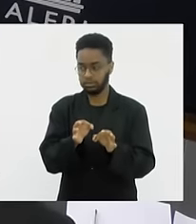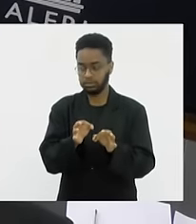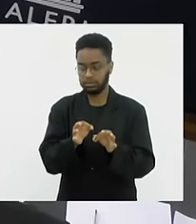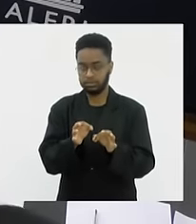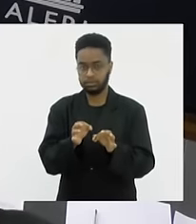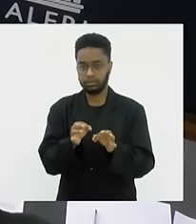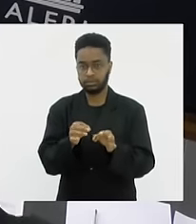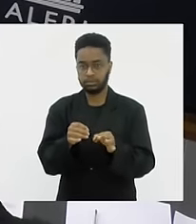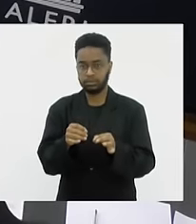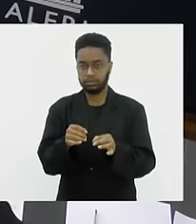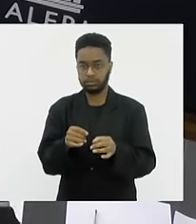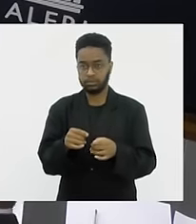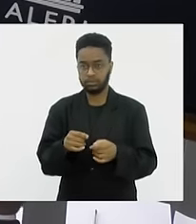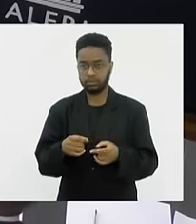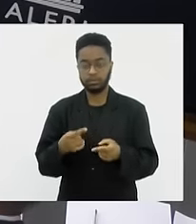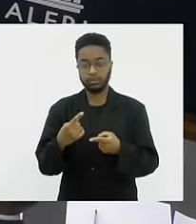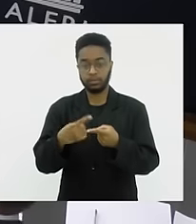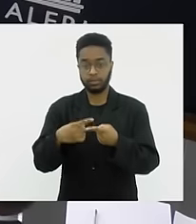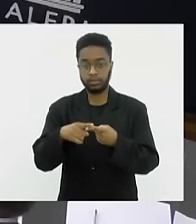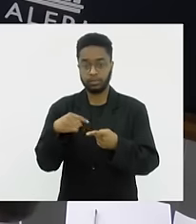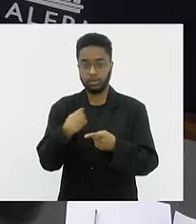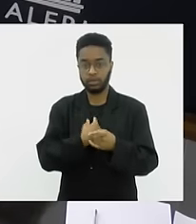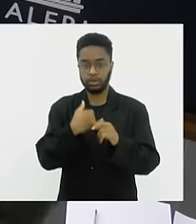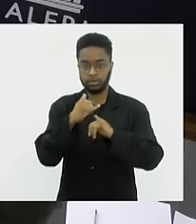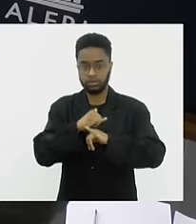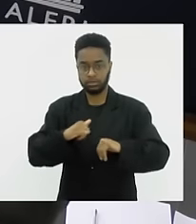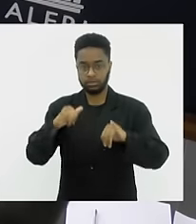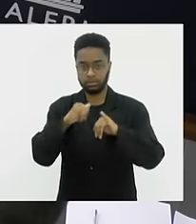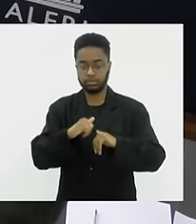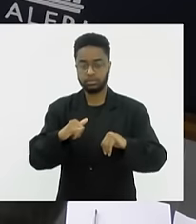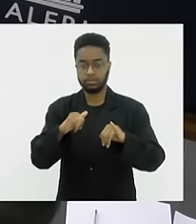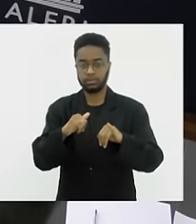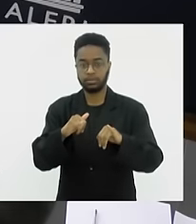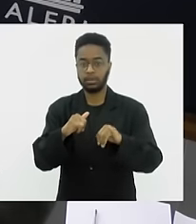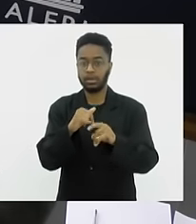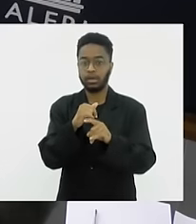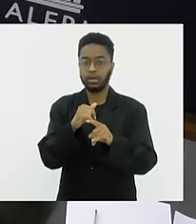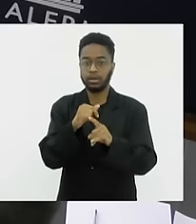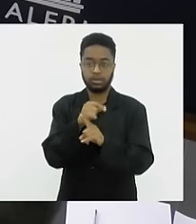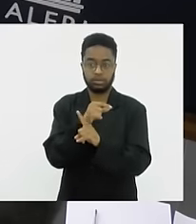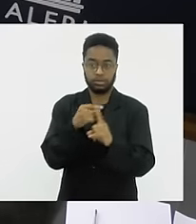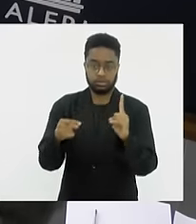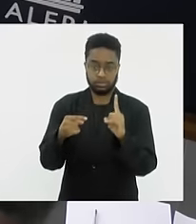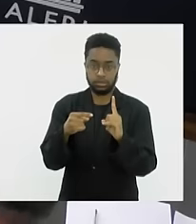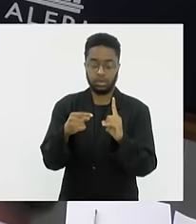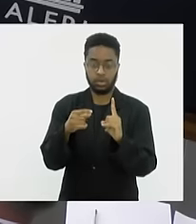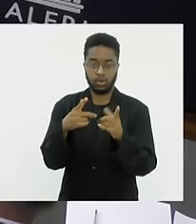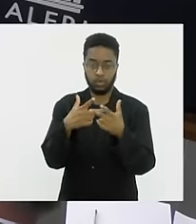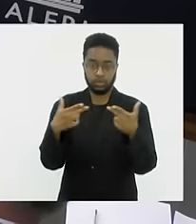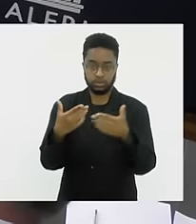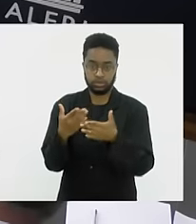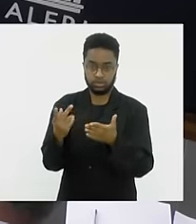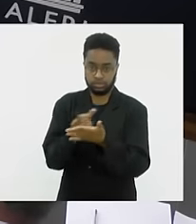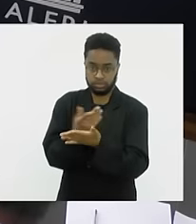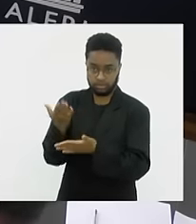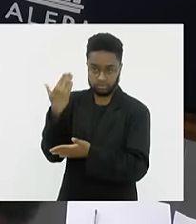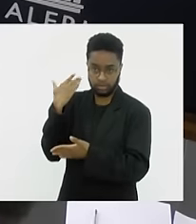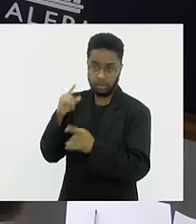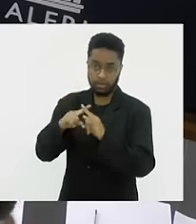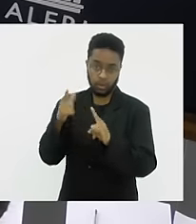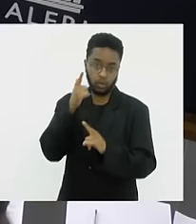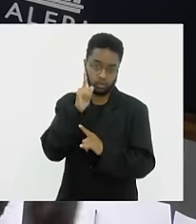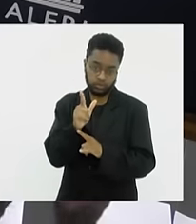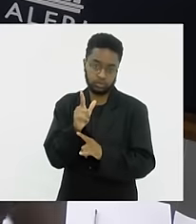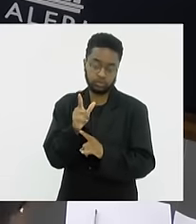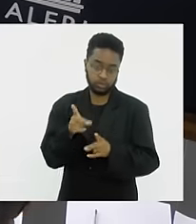É, porque senão a gente está dizendo que só daqui para frente, mas então a gente está chancelando a irregularidade que aconteceu daqui para trás. A empresa continua lucrando com os carros que vão lá.